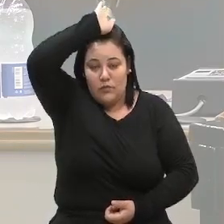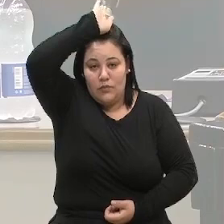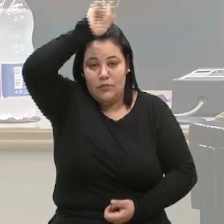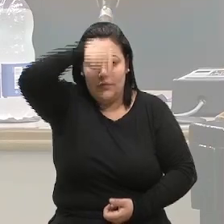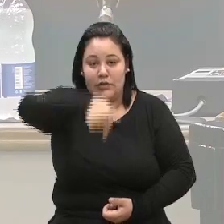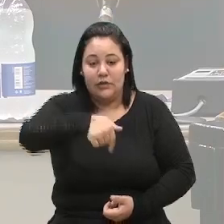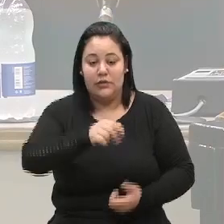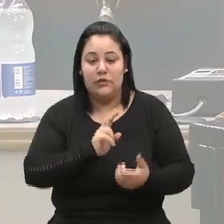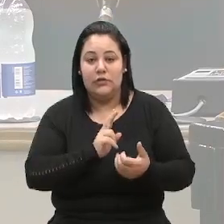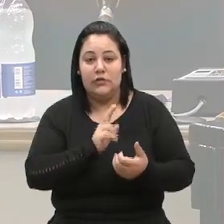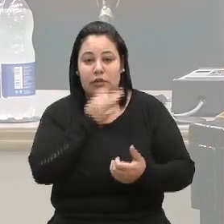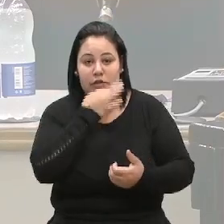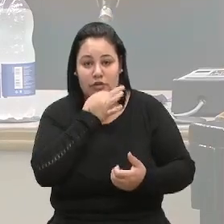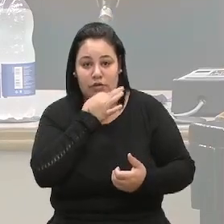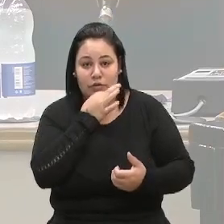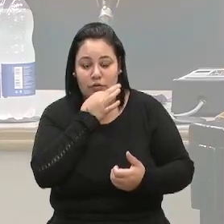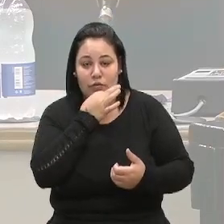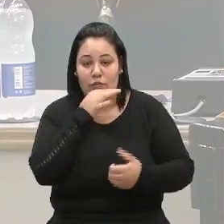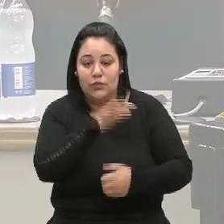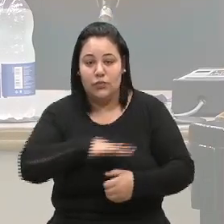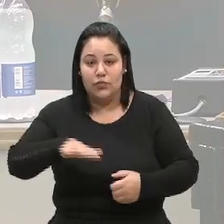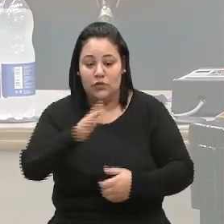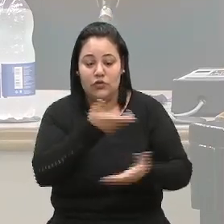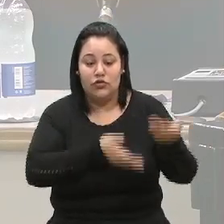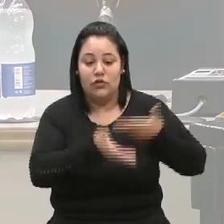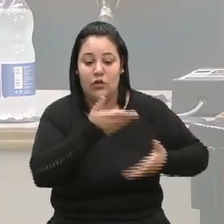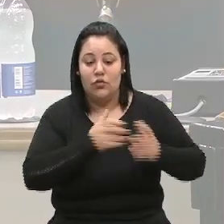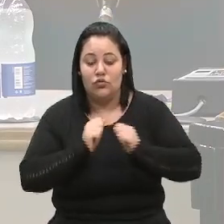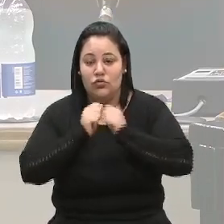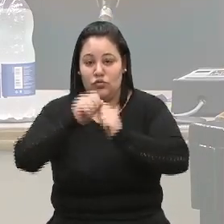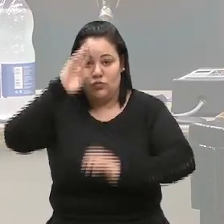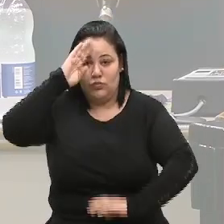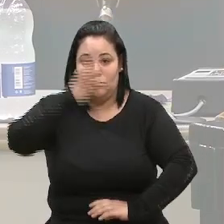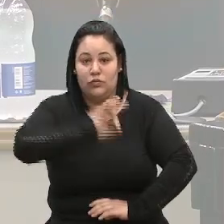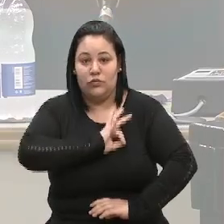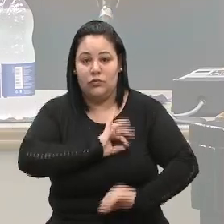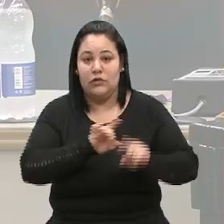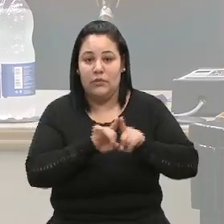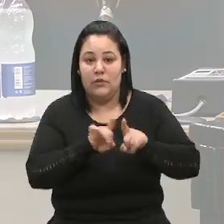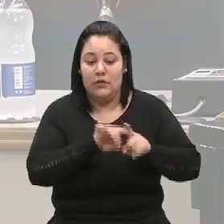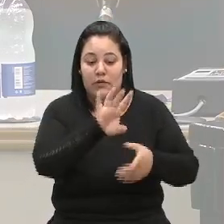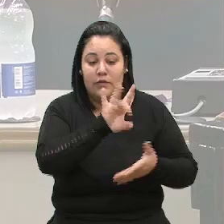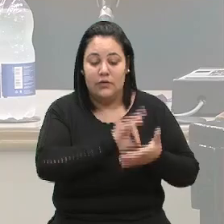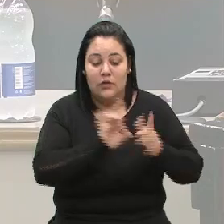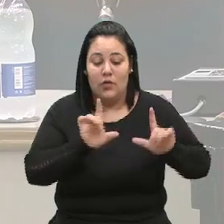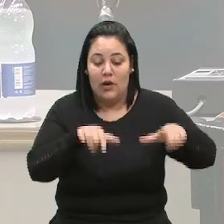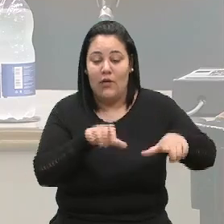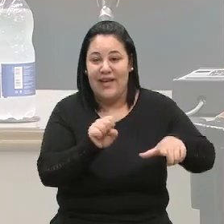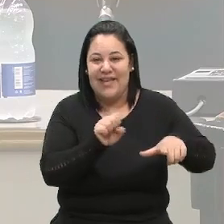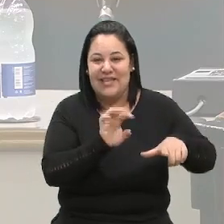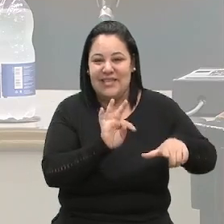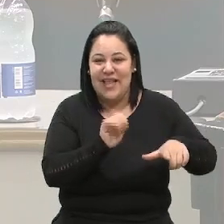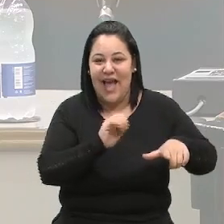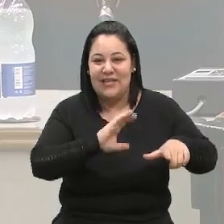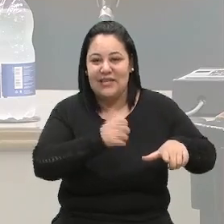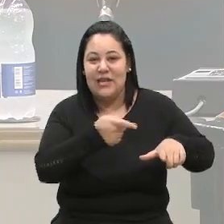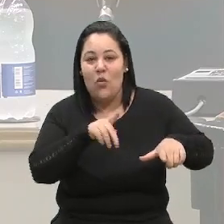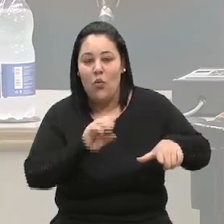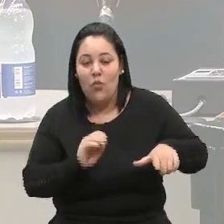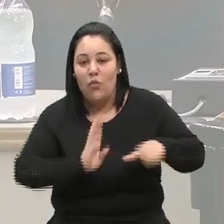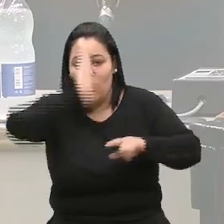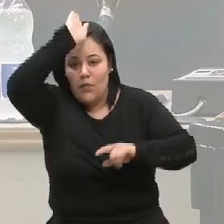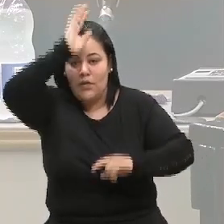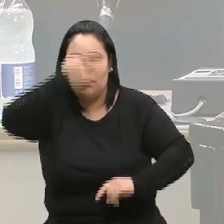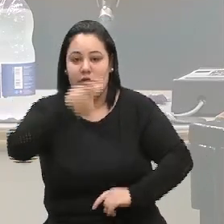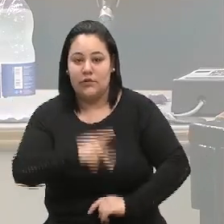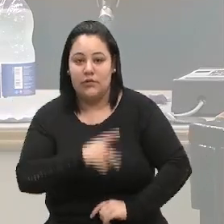sendo encampado pelo Estado do Rio Grande do Sul, através da Brigada Militar, passando a ser denominado Estação de Bombeiros de Caxias do Sul, vinculado ao